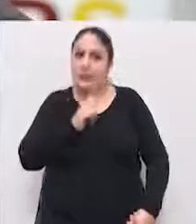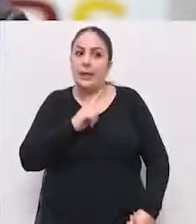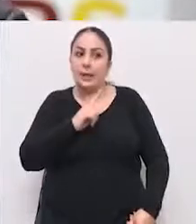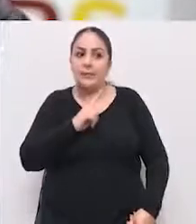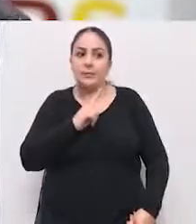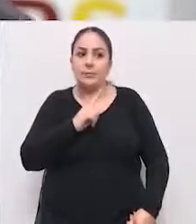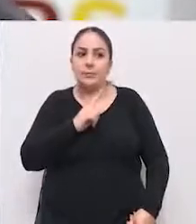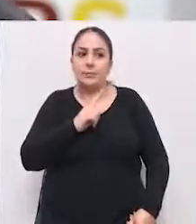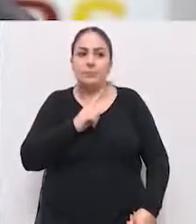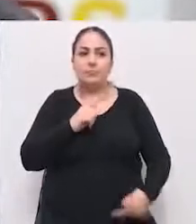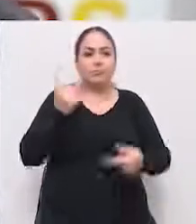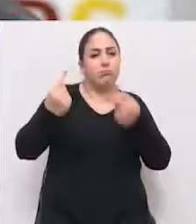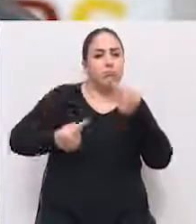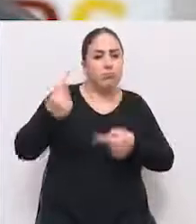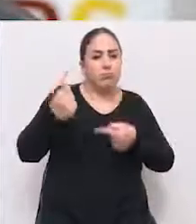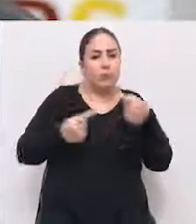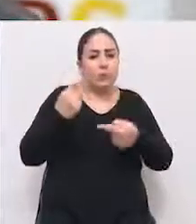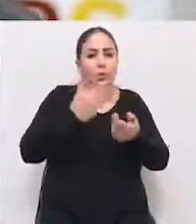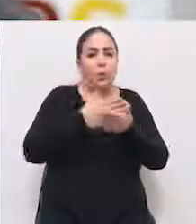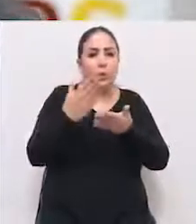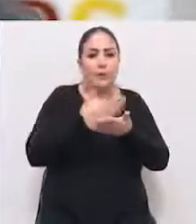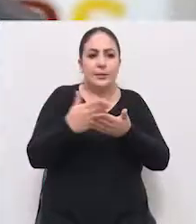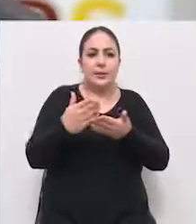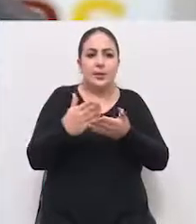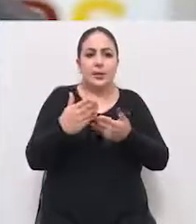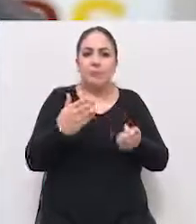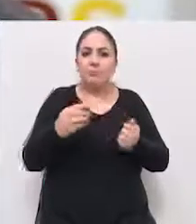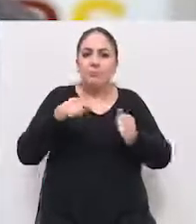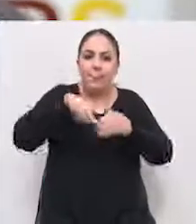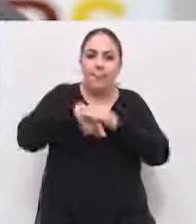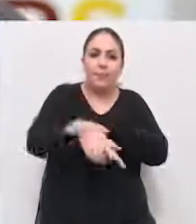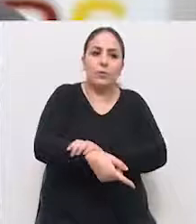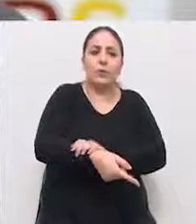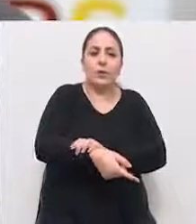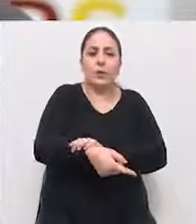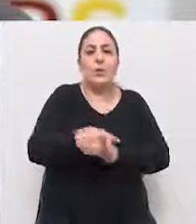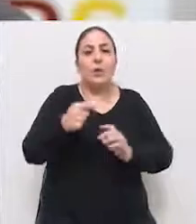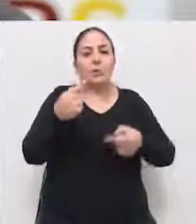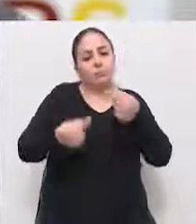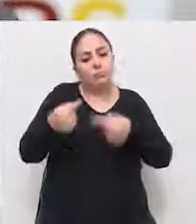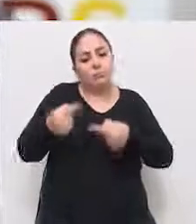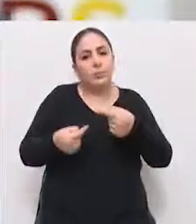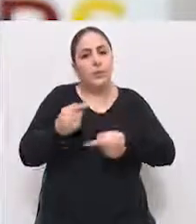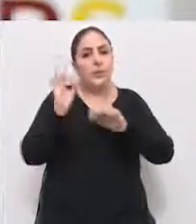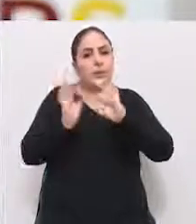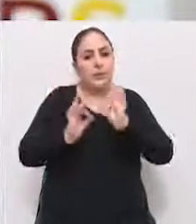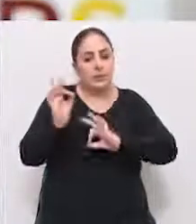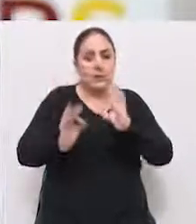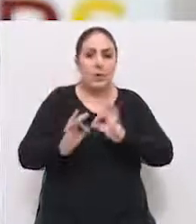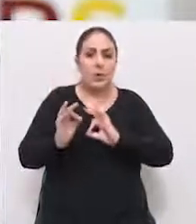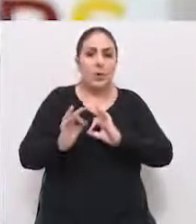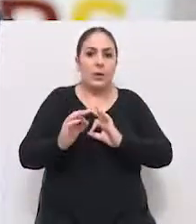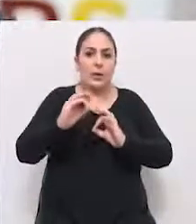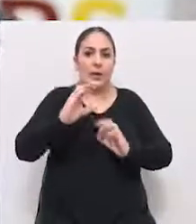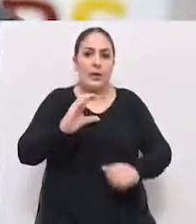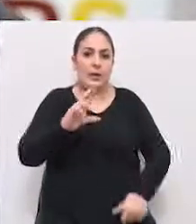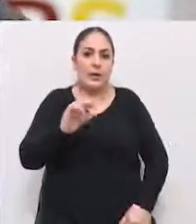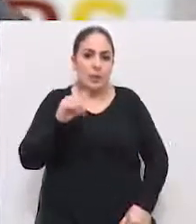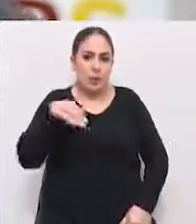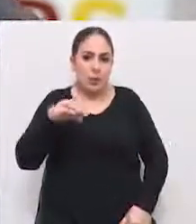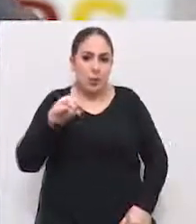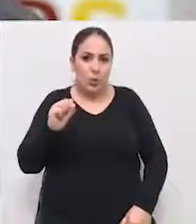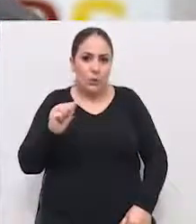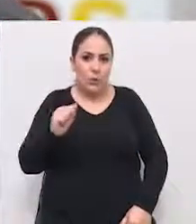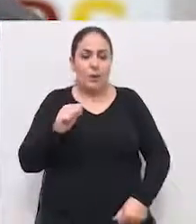de que havia uma disputa, começando a se acirrar uma disputa entre organizações criminosas em Porto